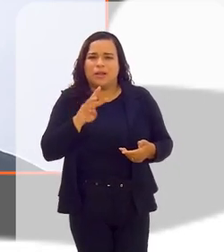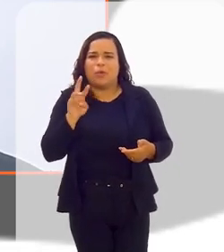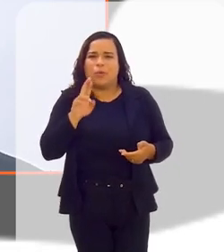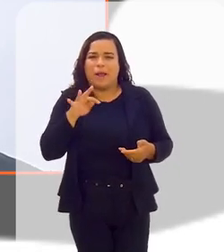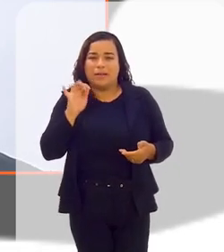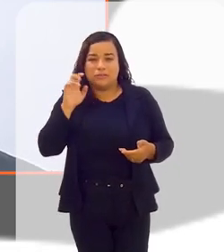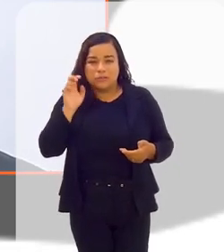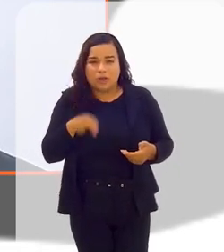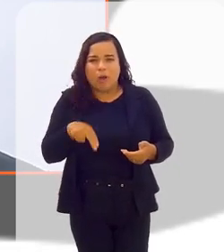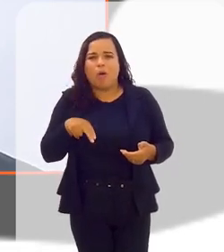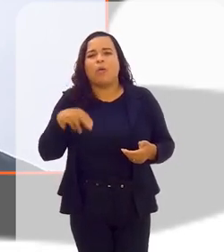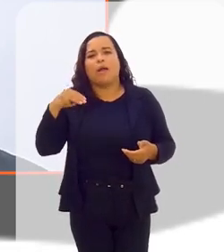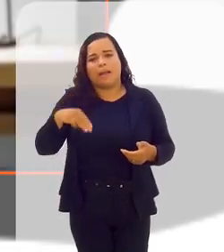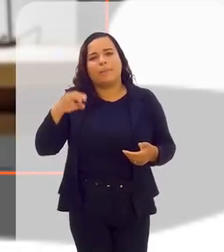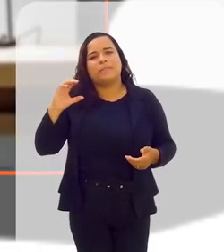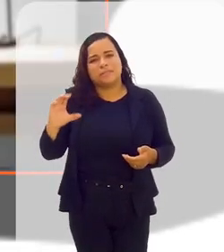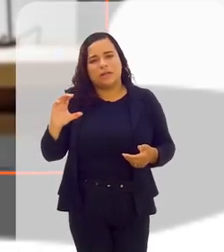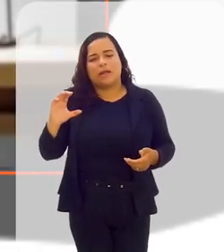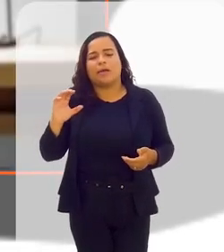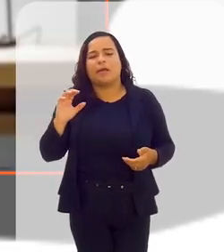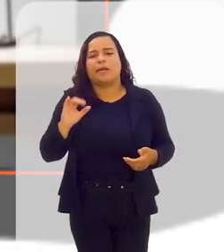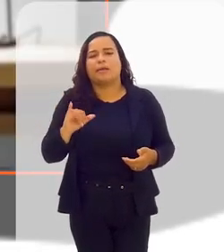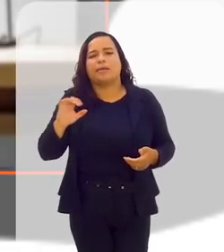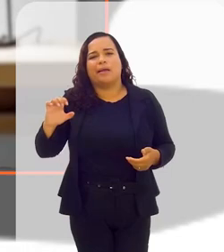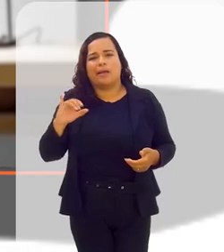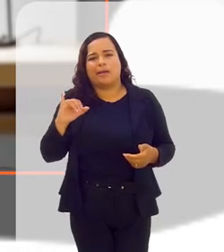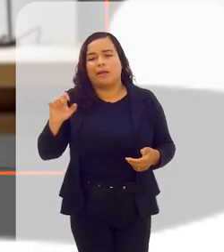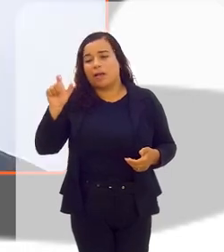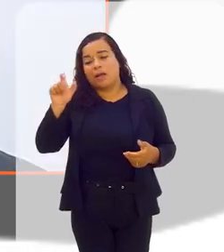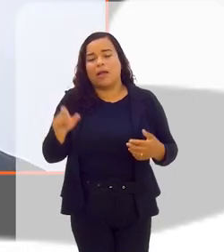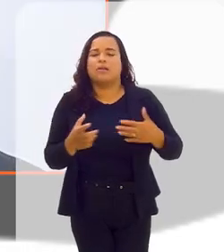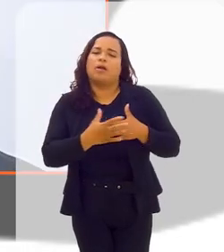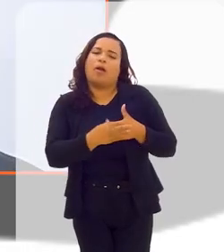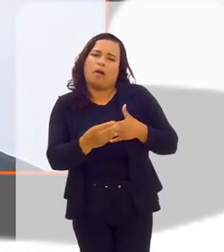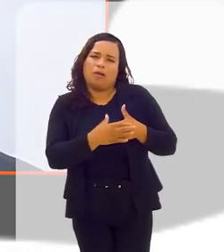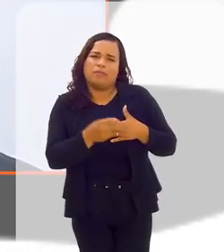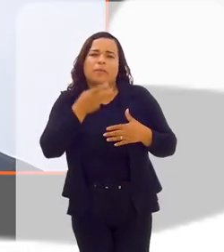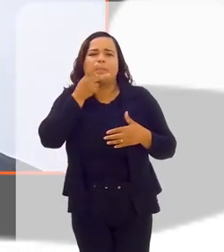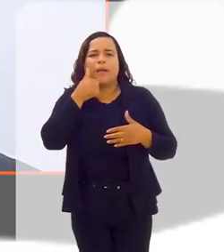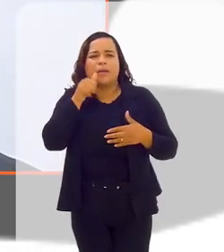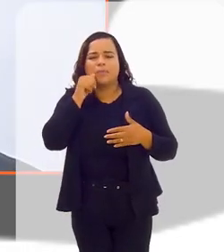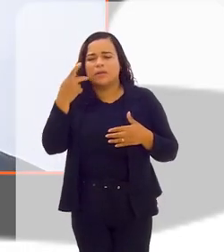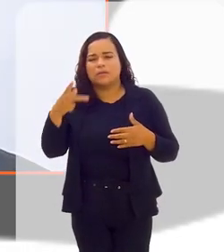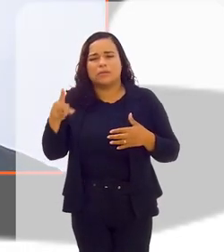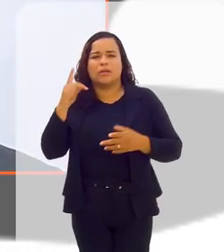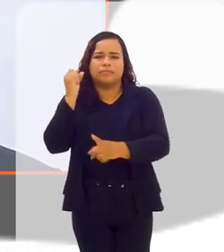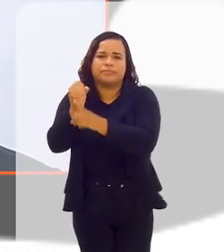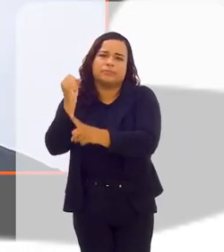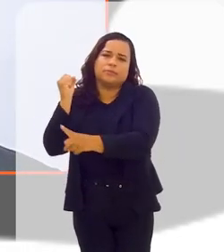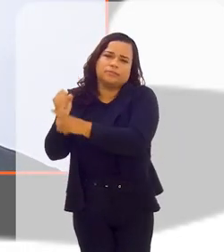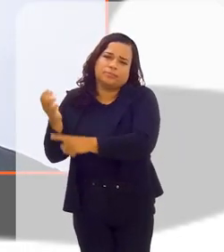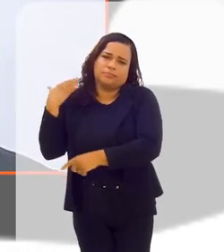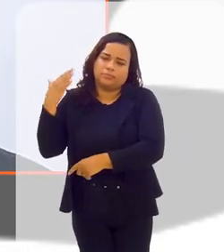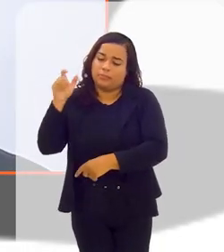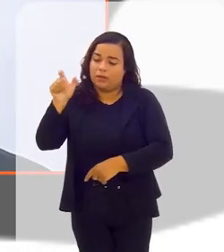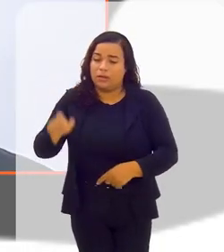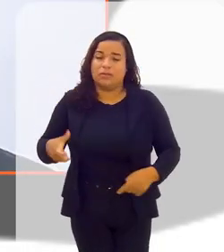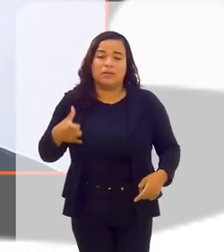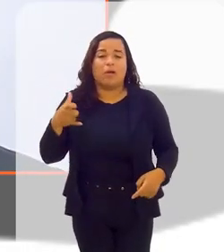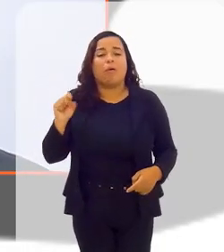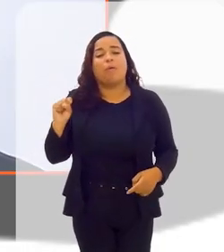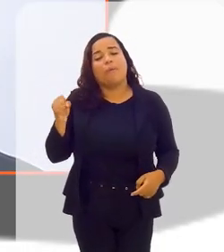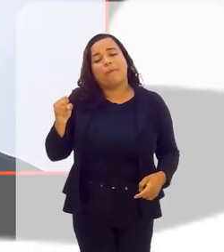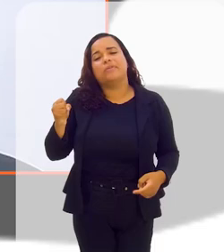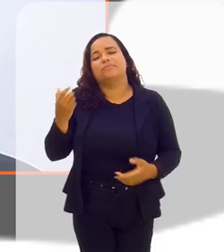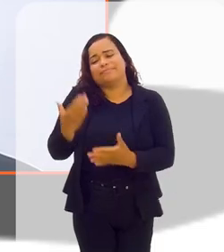mais conhecido como MCIE. Ele é órfão, né, os pais dele foram assassinados quando ele tinha 8 anos, e ele sempre